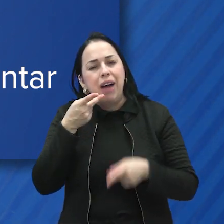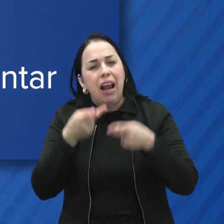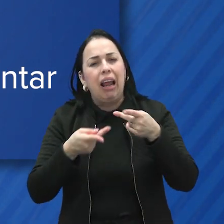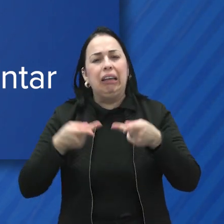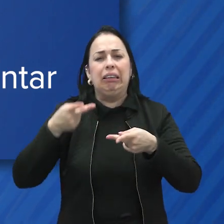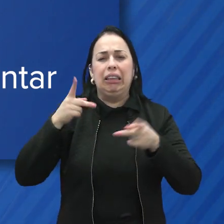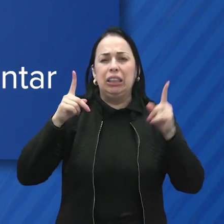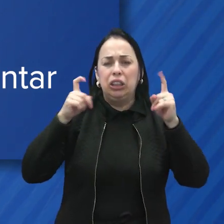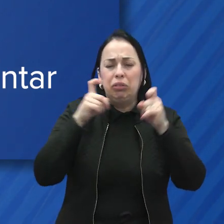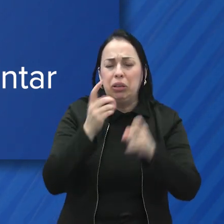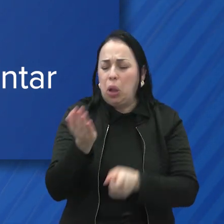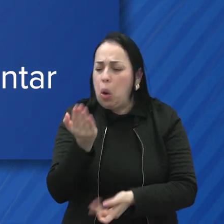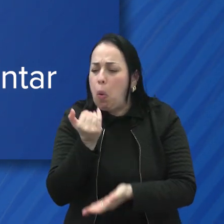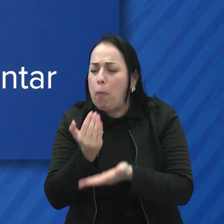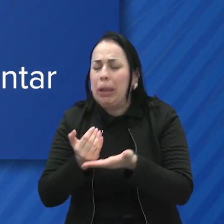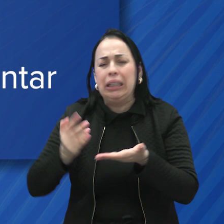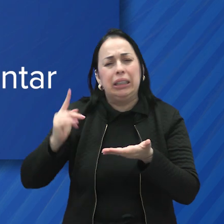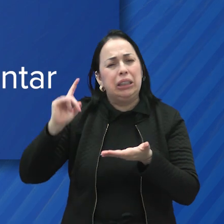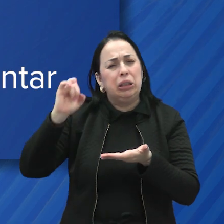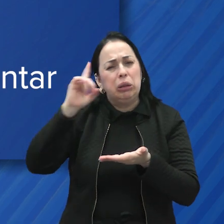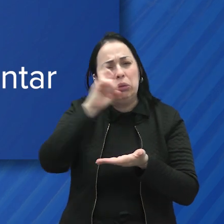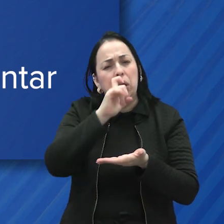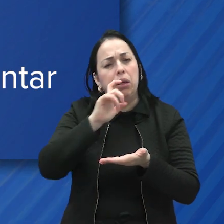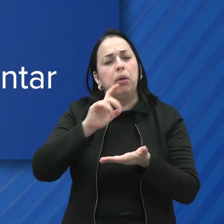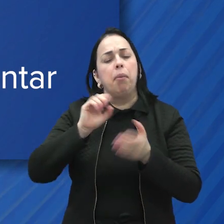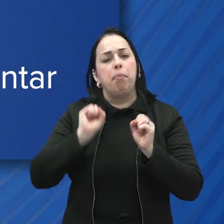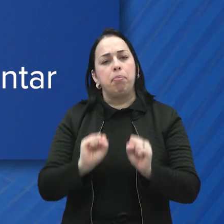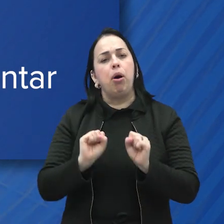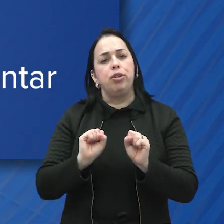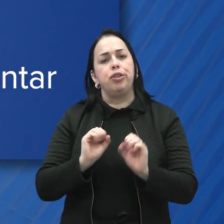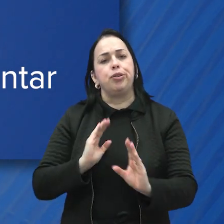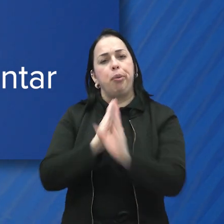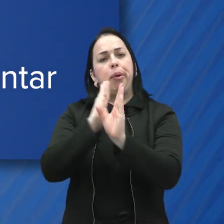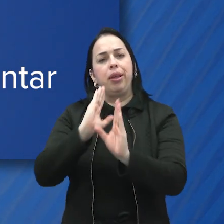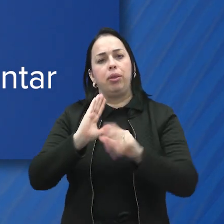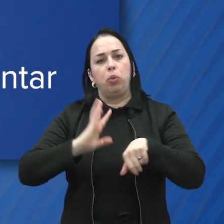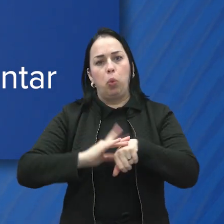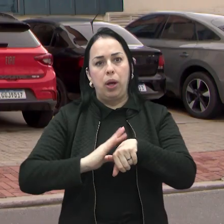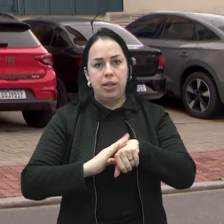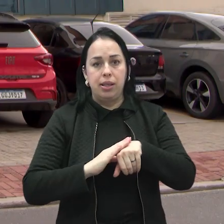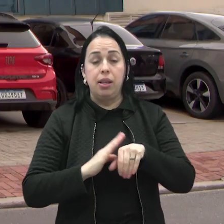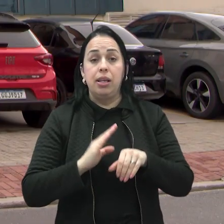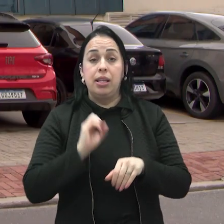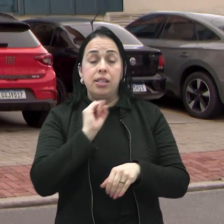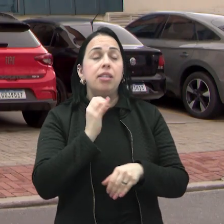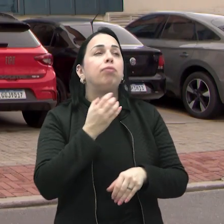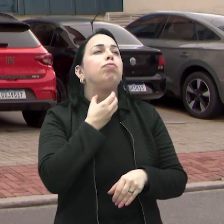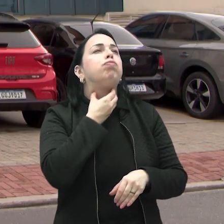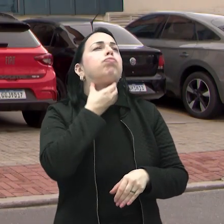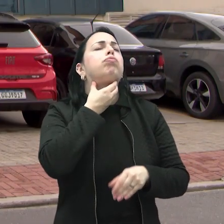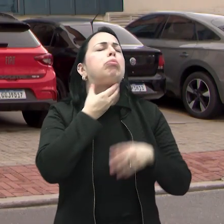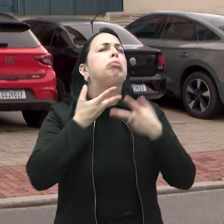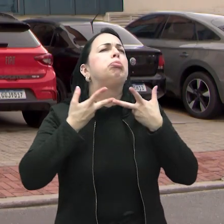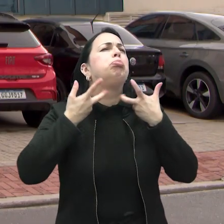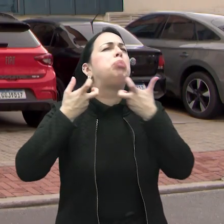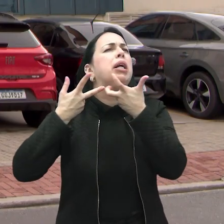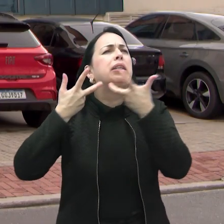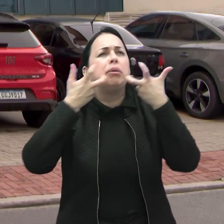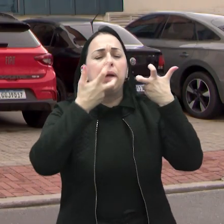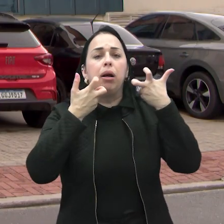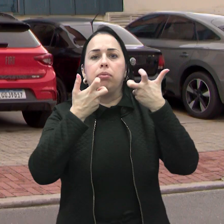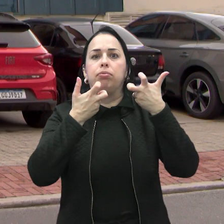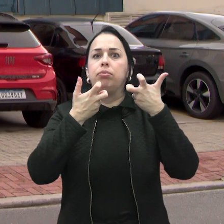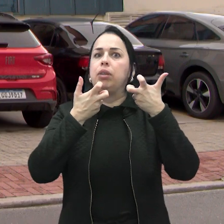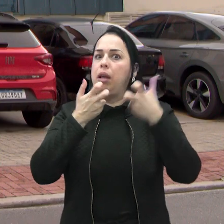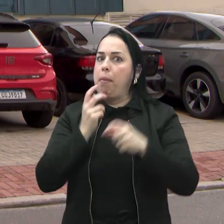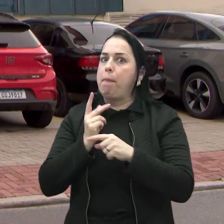dificuldade para falar e se alimentar, podem indicar a presença da doença. Ao identificar alguns desses sinais,